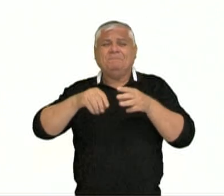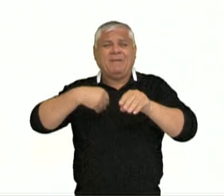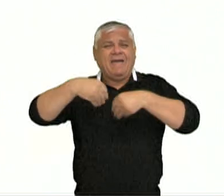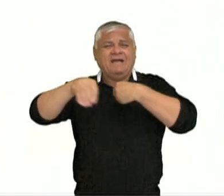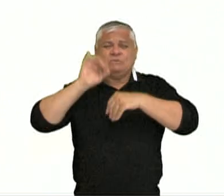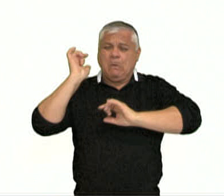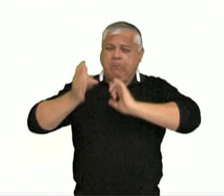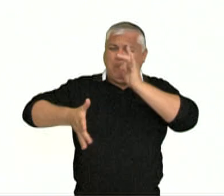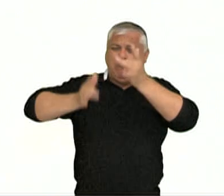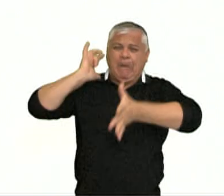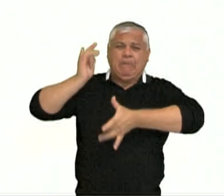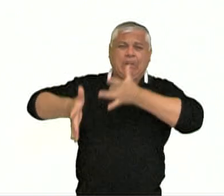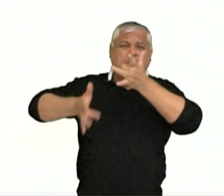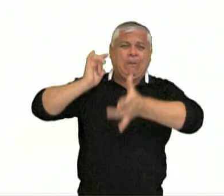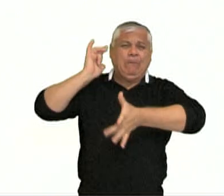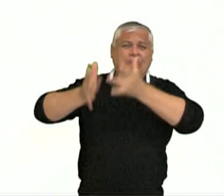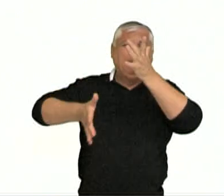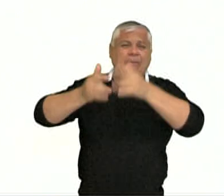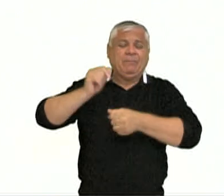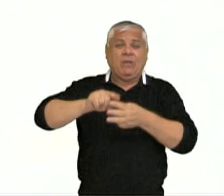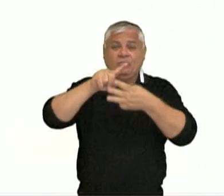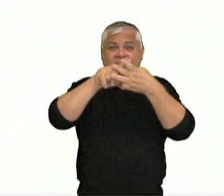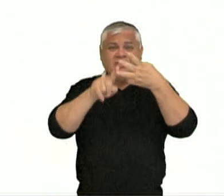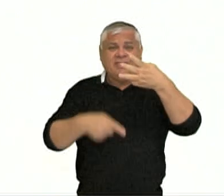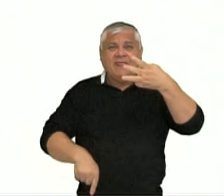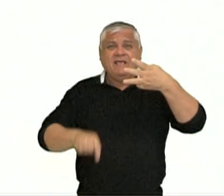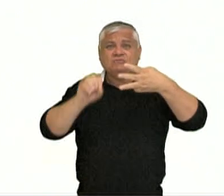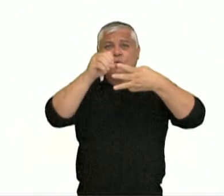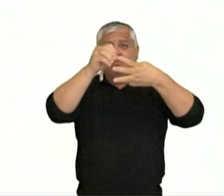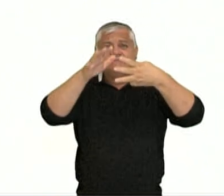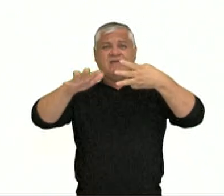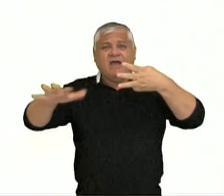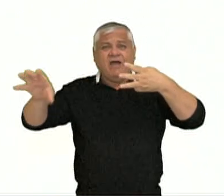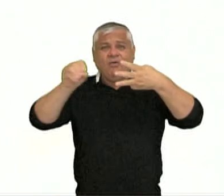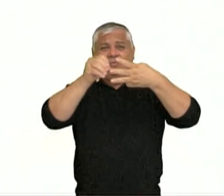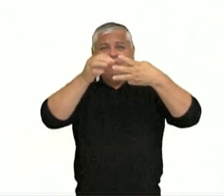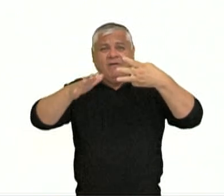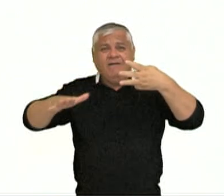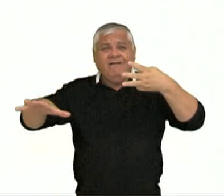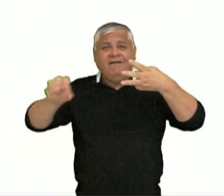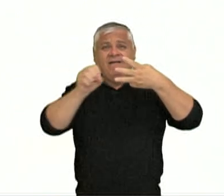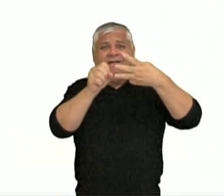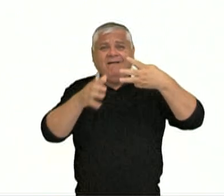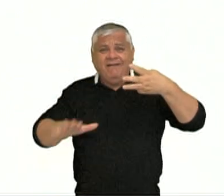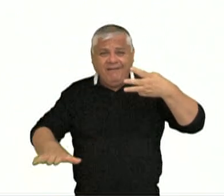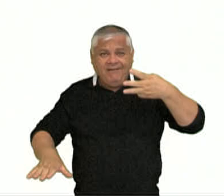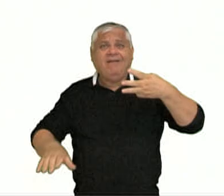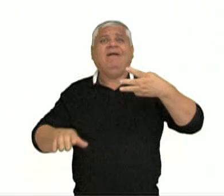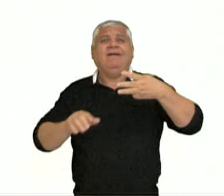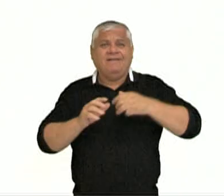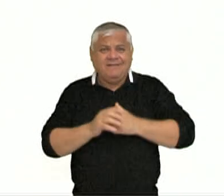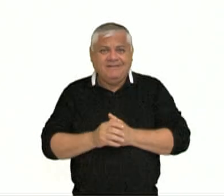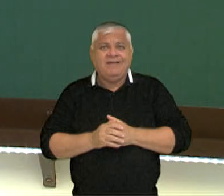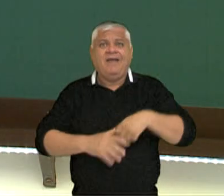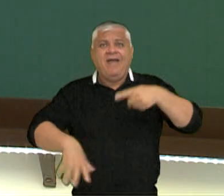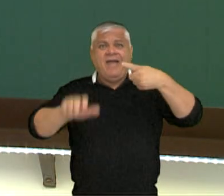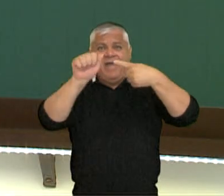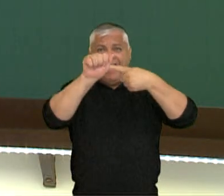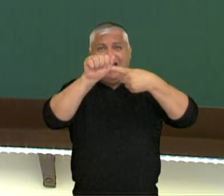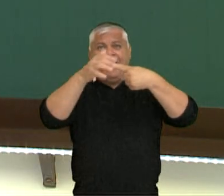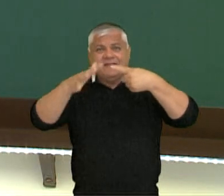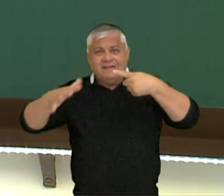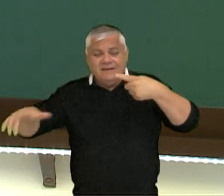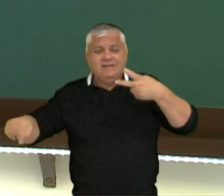que afeta a vida marinha. Mas o problema é usar o plástico? Na verdade, não. Na verdade, o problema é a forma